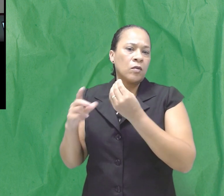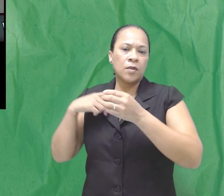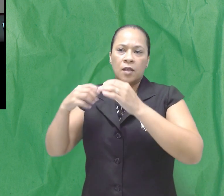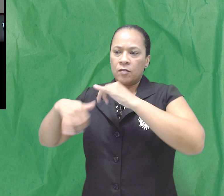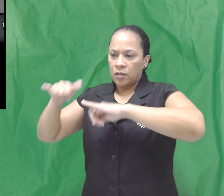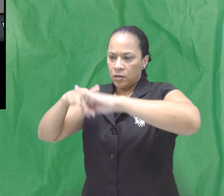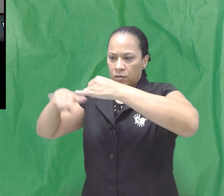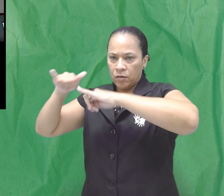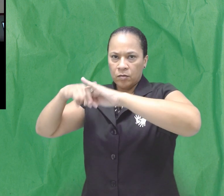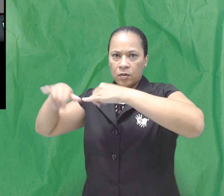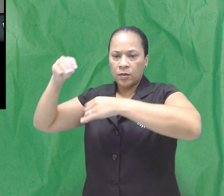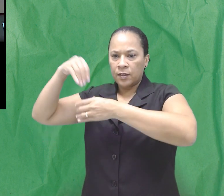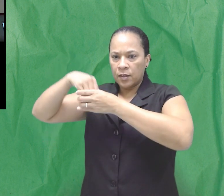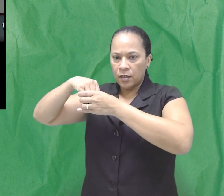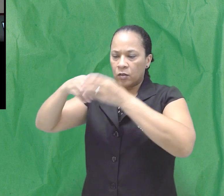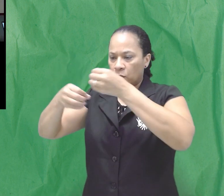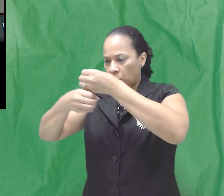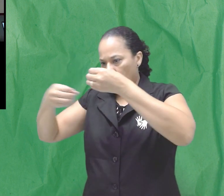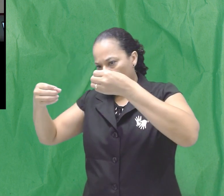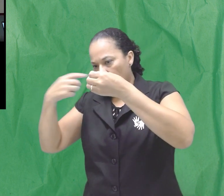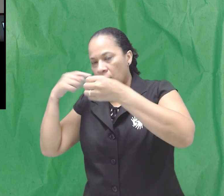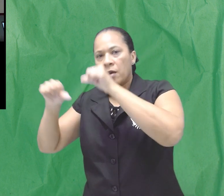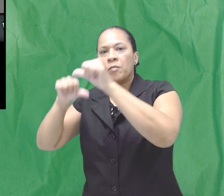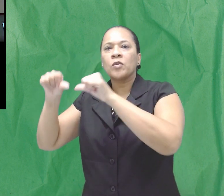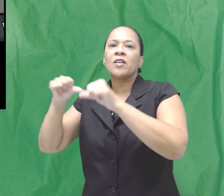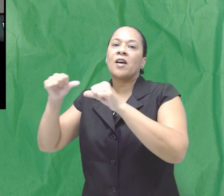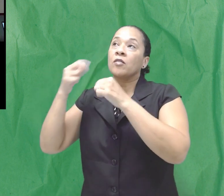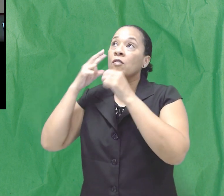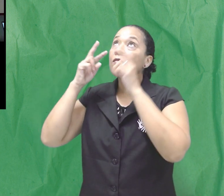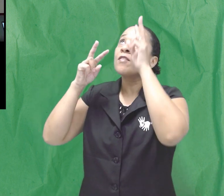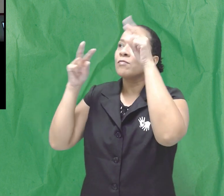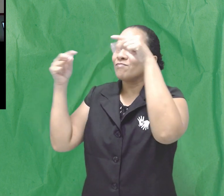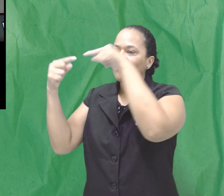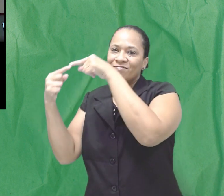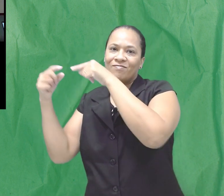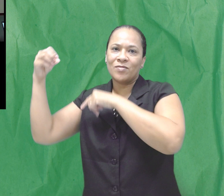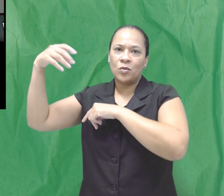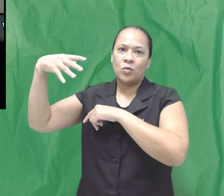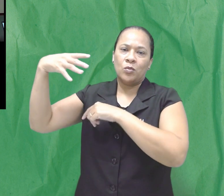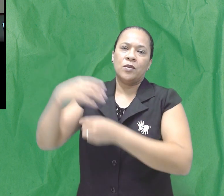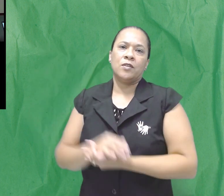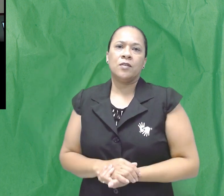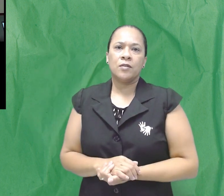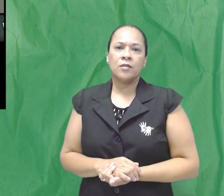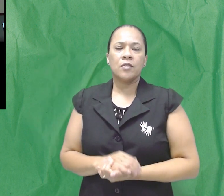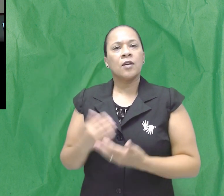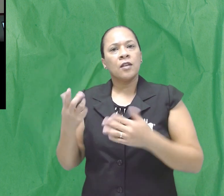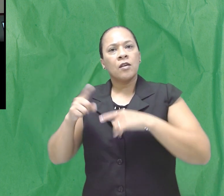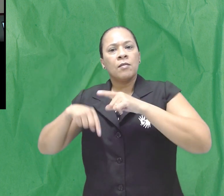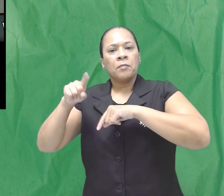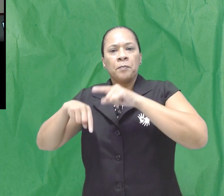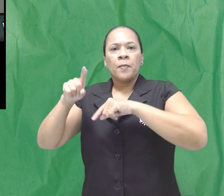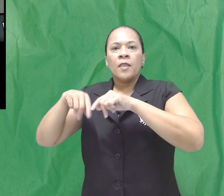podem sofrer alterações devido à presença da luz. Bom, ou por equipamento, né, ou